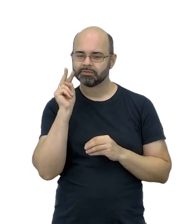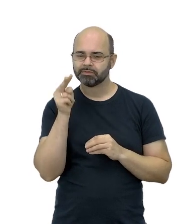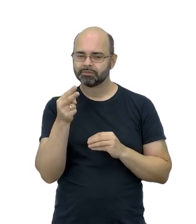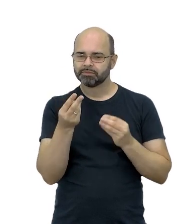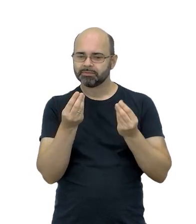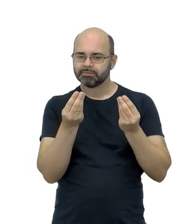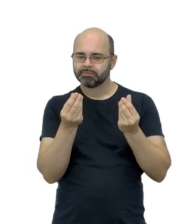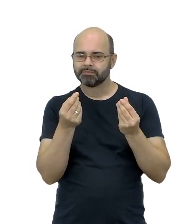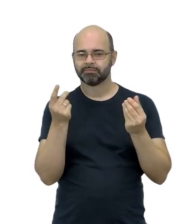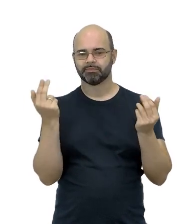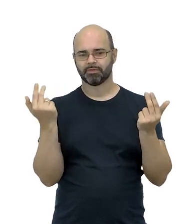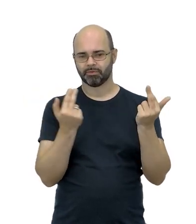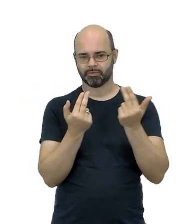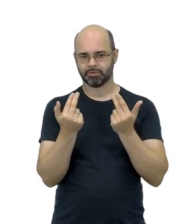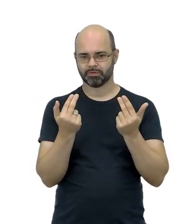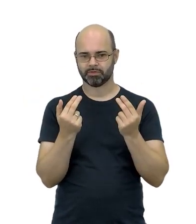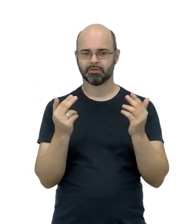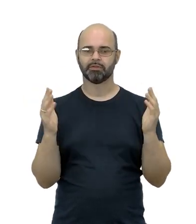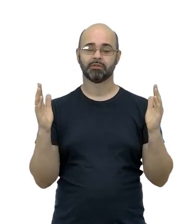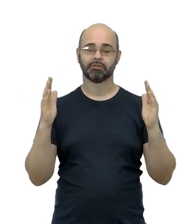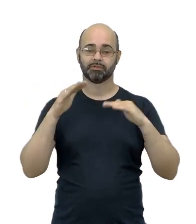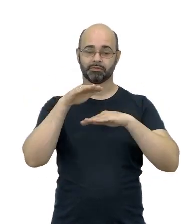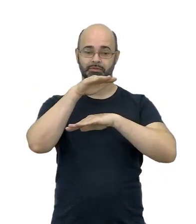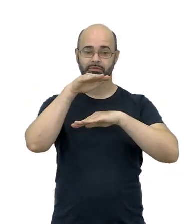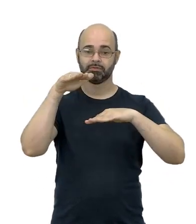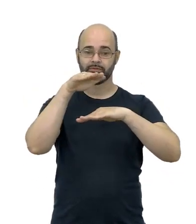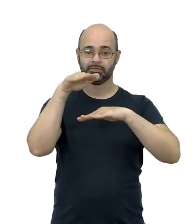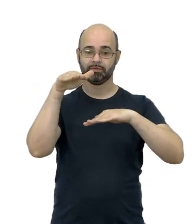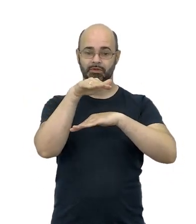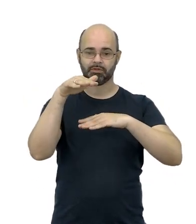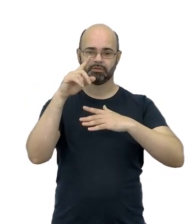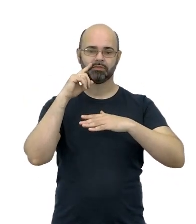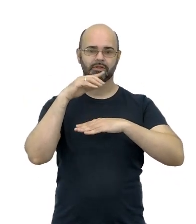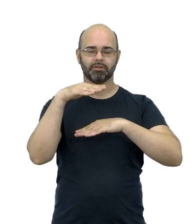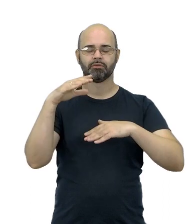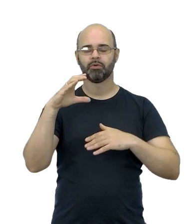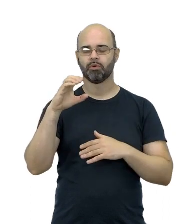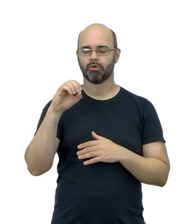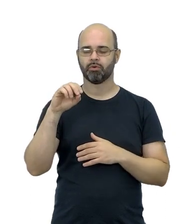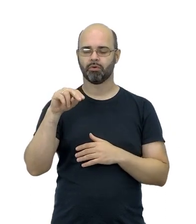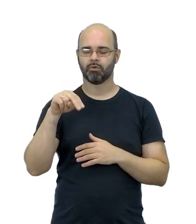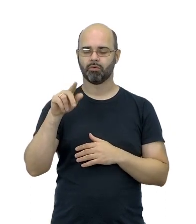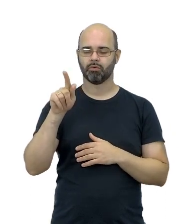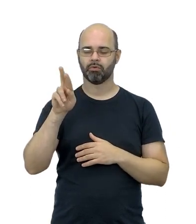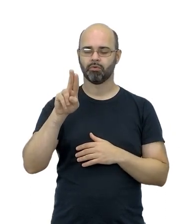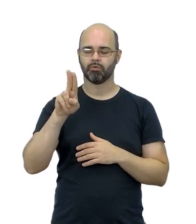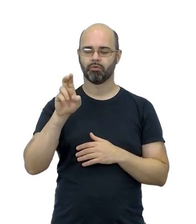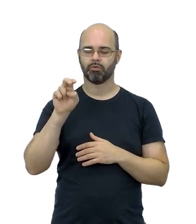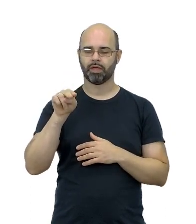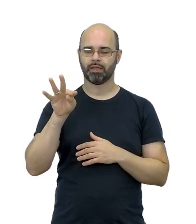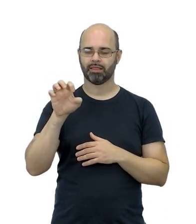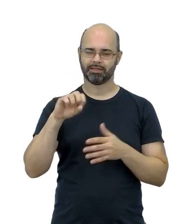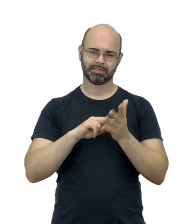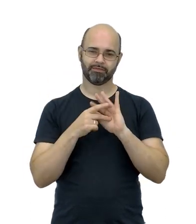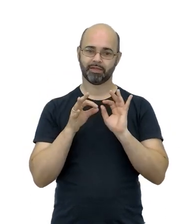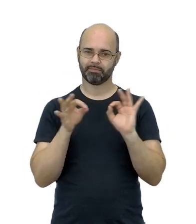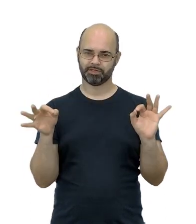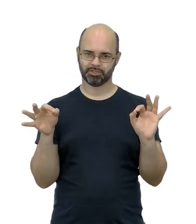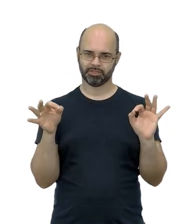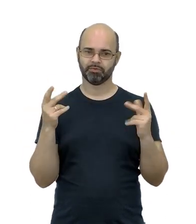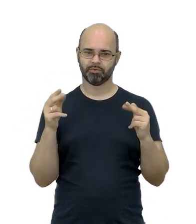quê? Lados paralelos, tem 2 lados paralelos congruentes, ou seja, de mesma medida. Esse é paralelo a